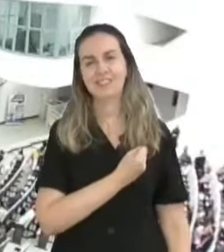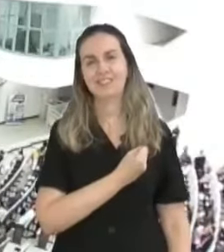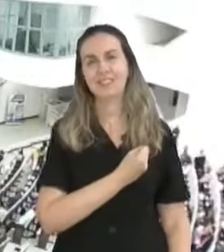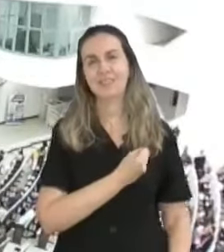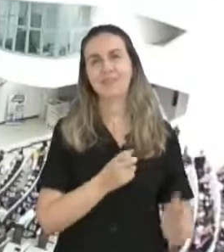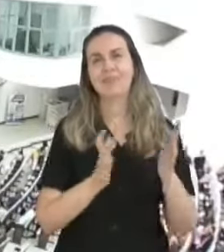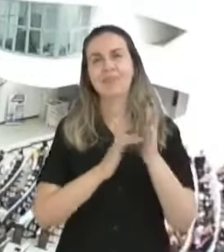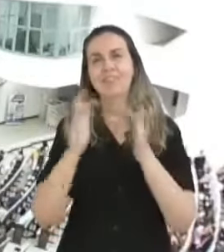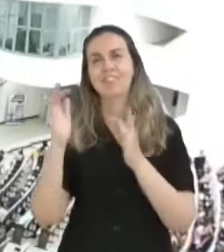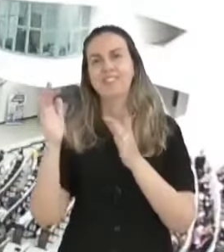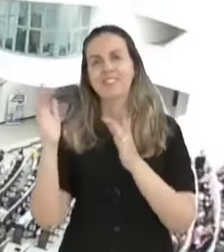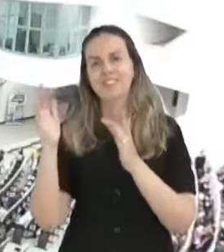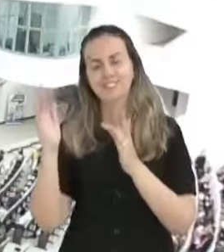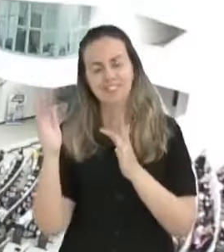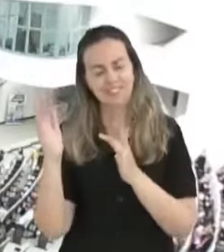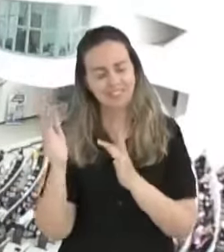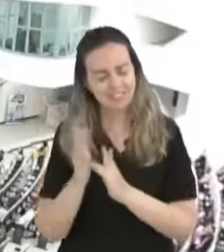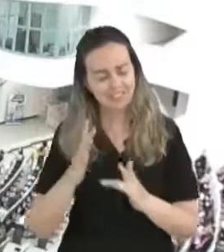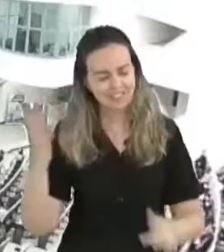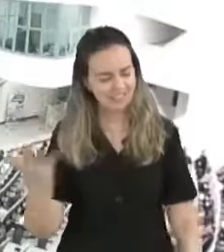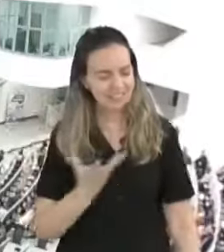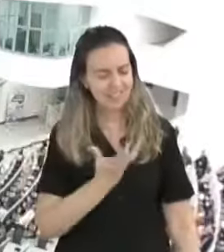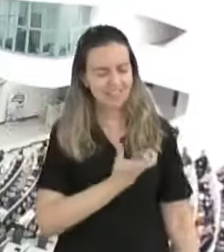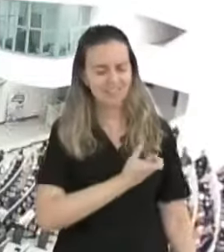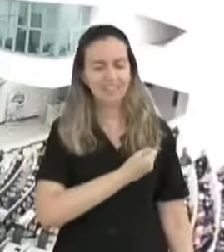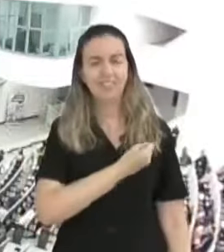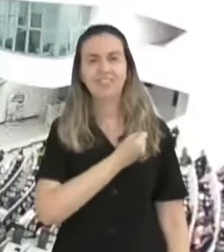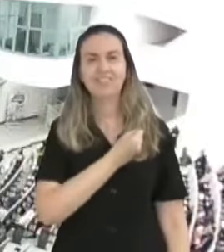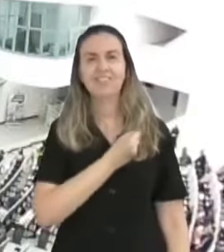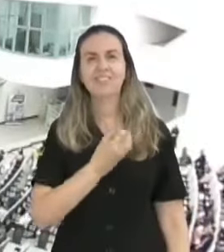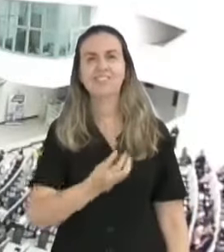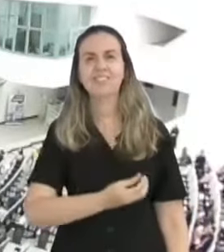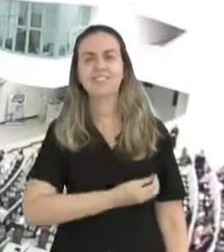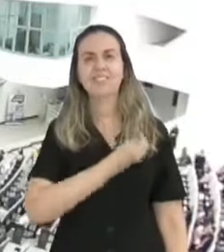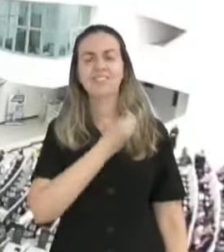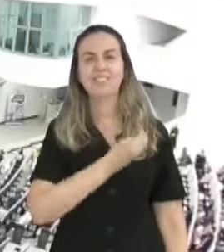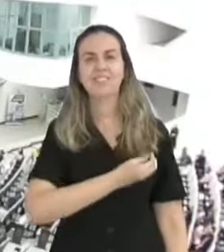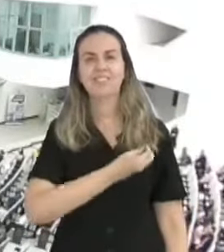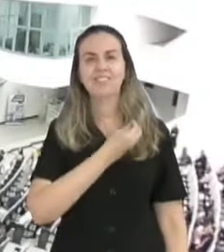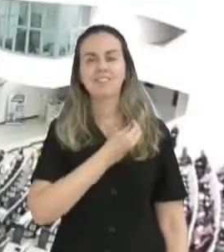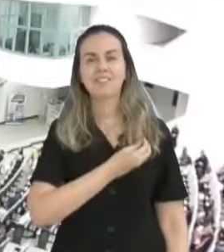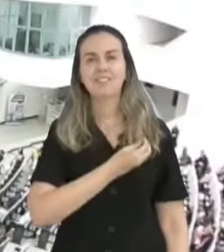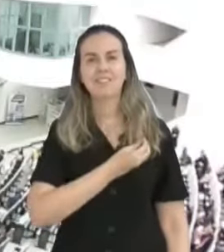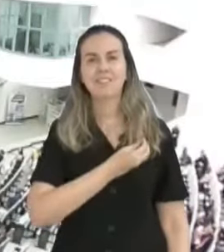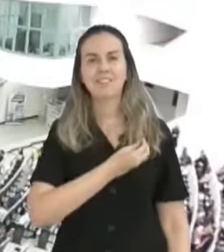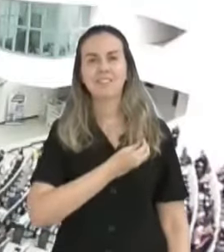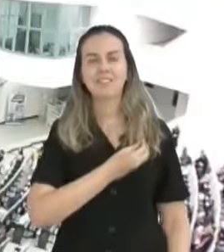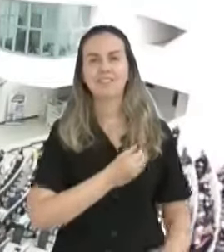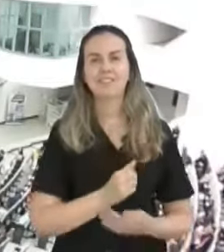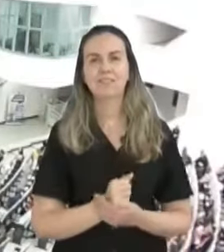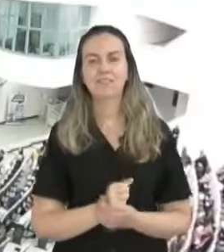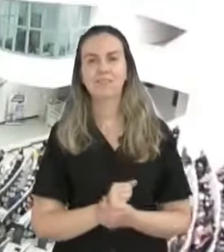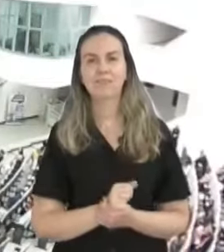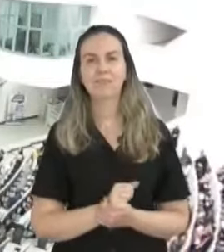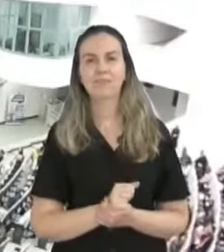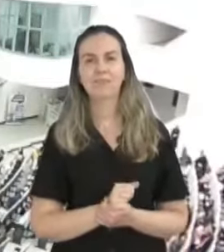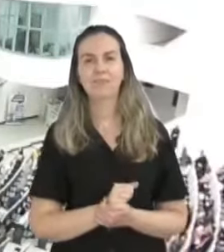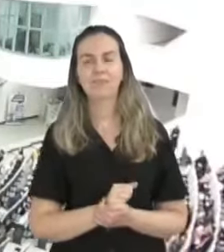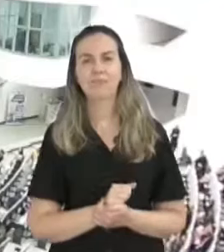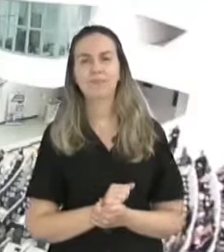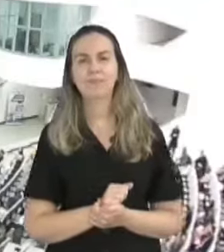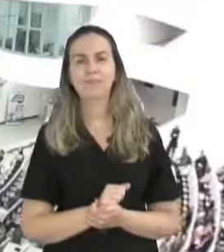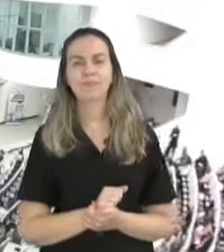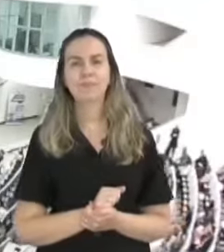pessoas. Jesus continua salvando vidas. Converte-nos a Ti,